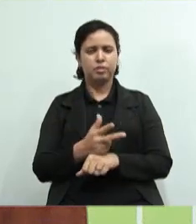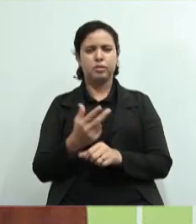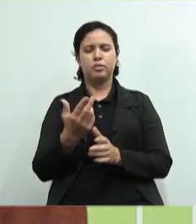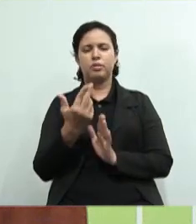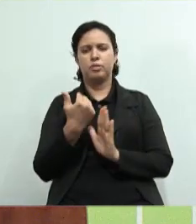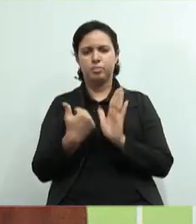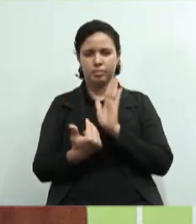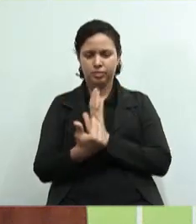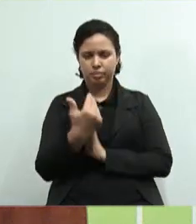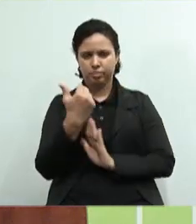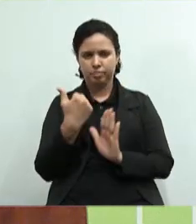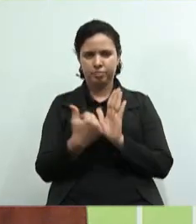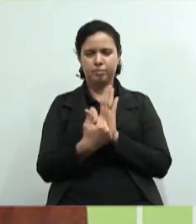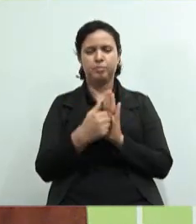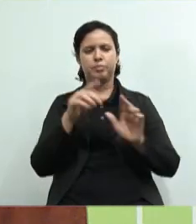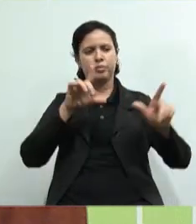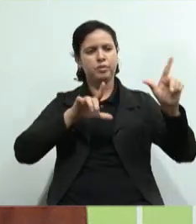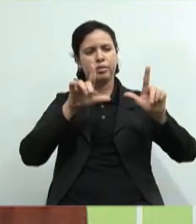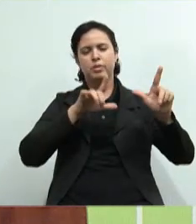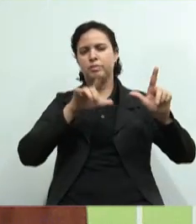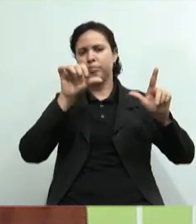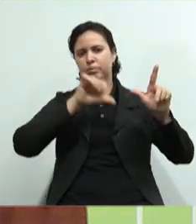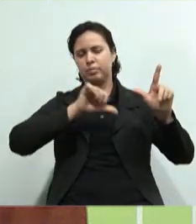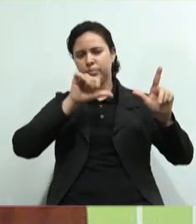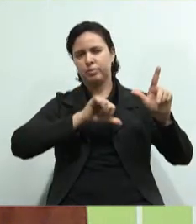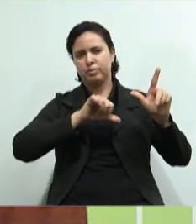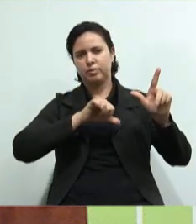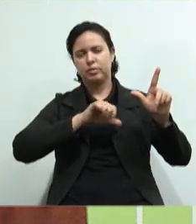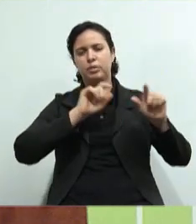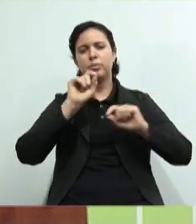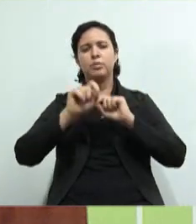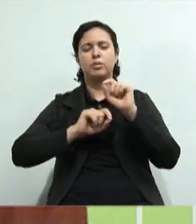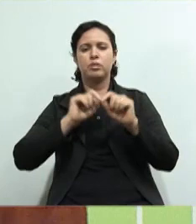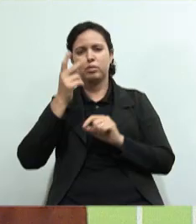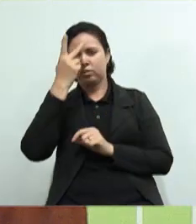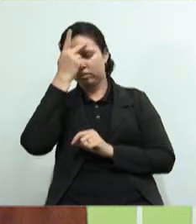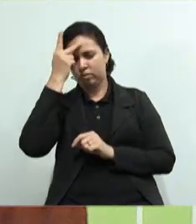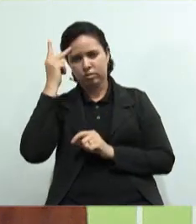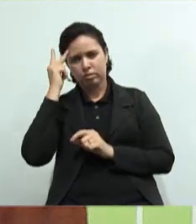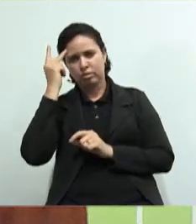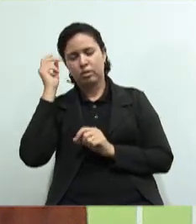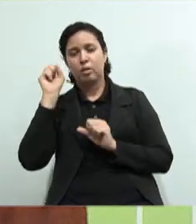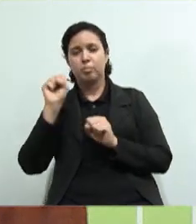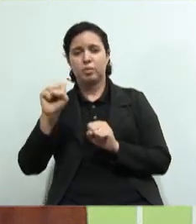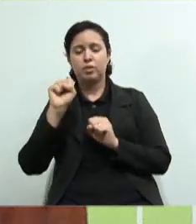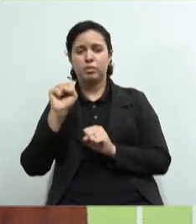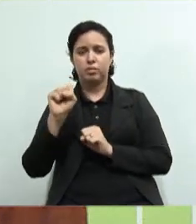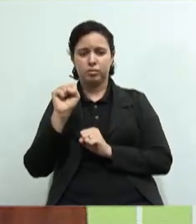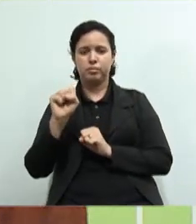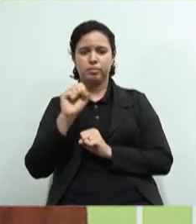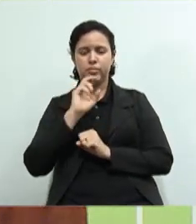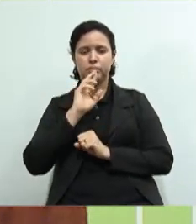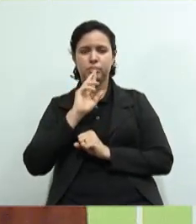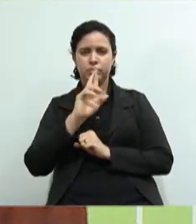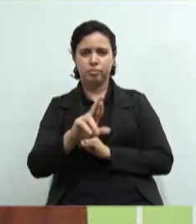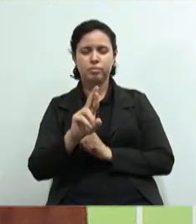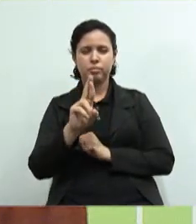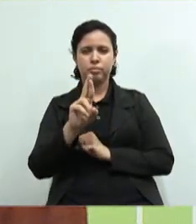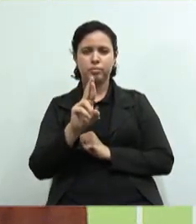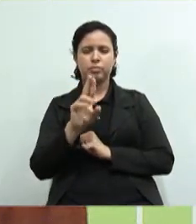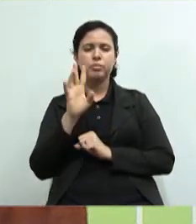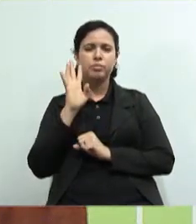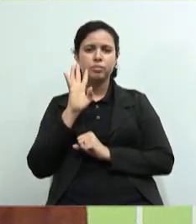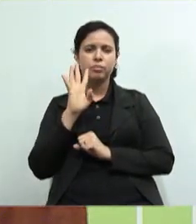da televisão não estava legal e que ações as pessoas podem tomar para resolver aquilo. É um